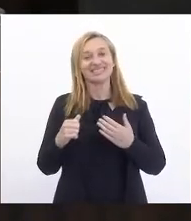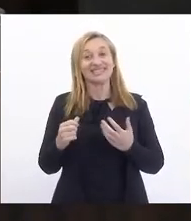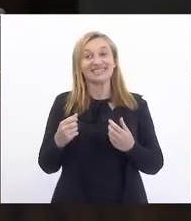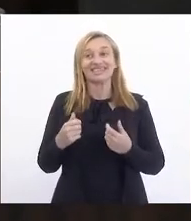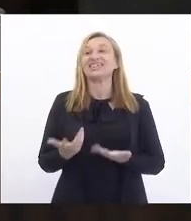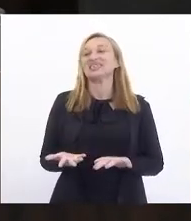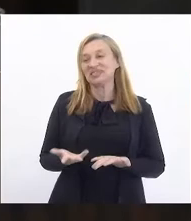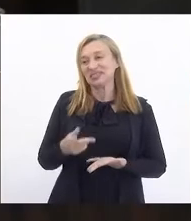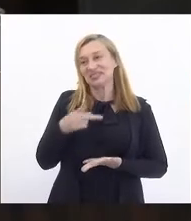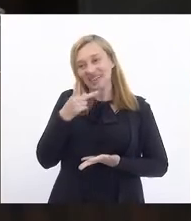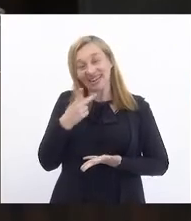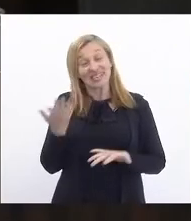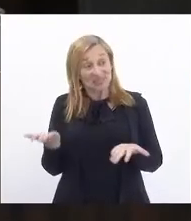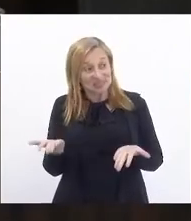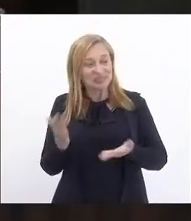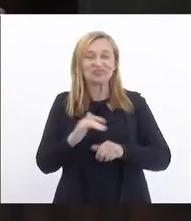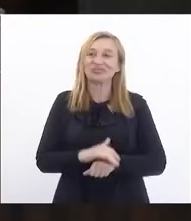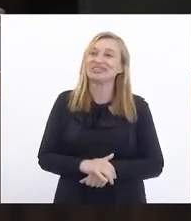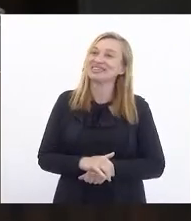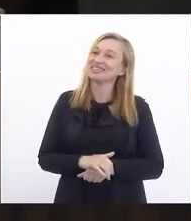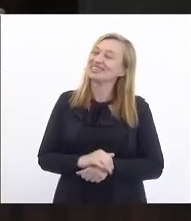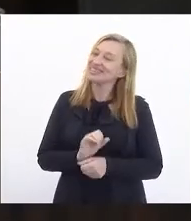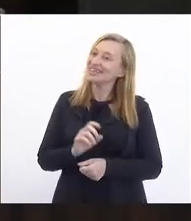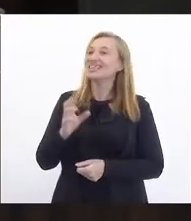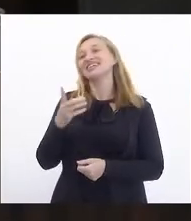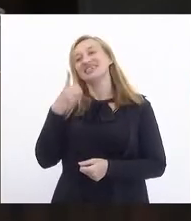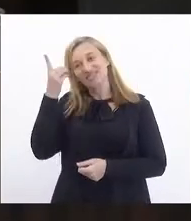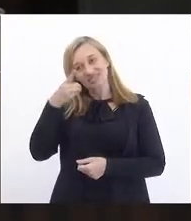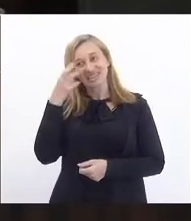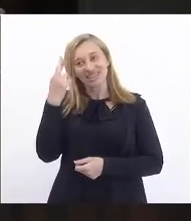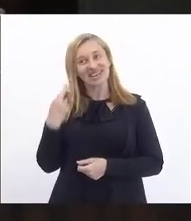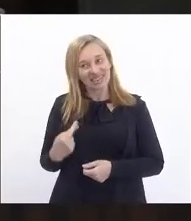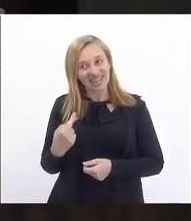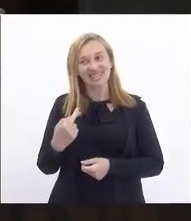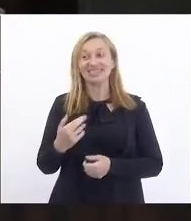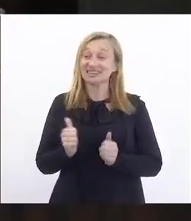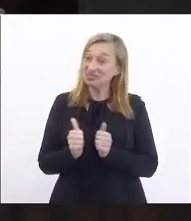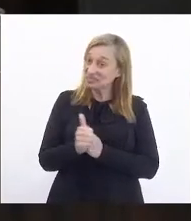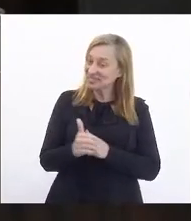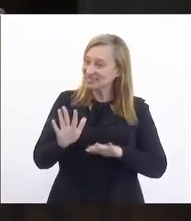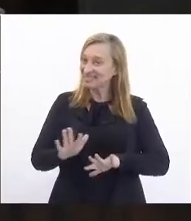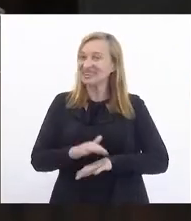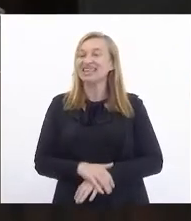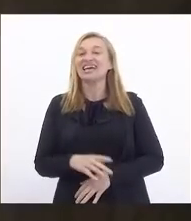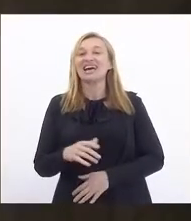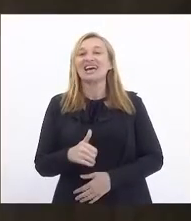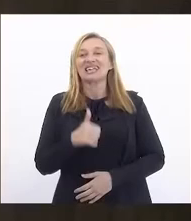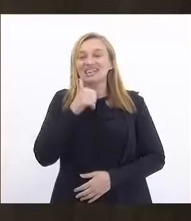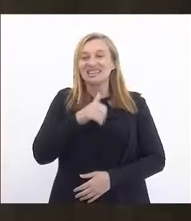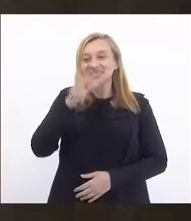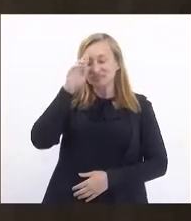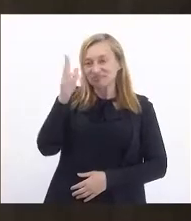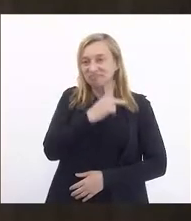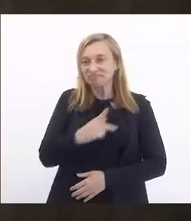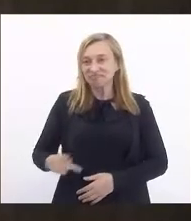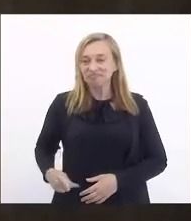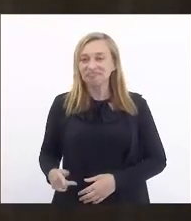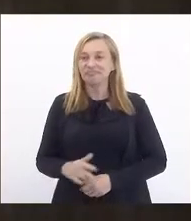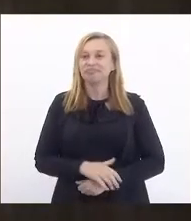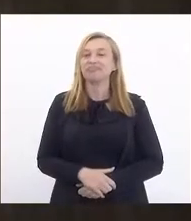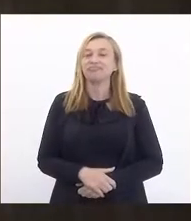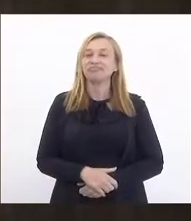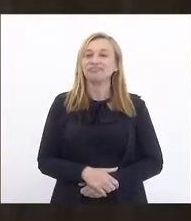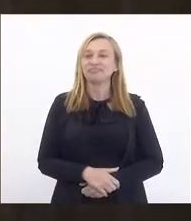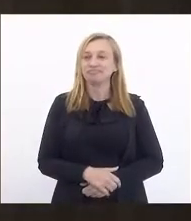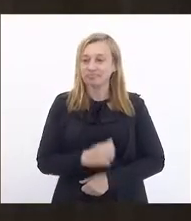ansioso para falar mas a deputada Renata está na vossa frente senhora presidenta é